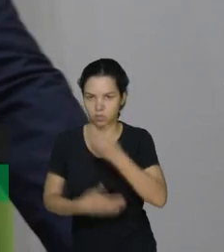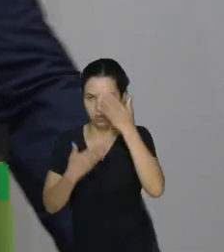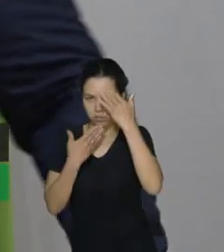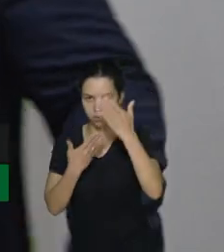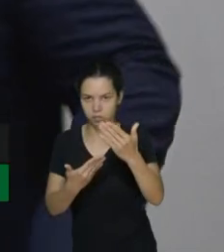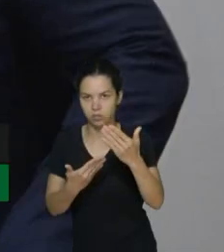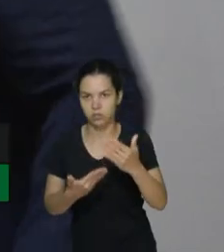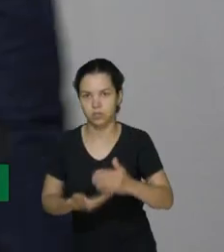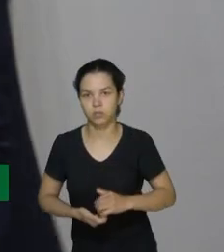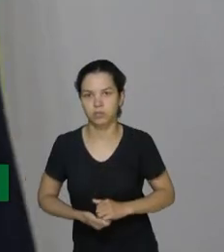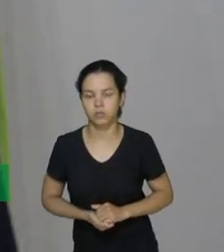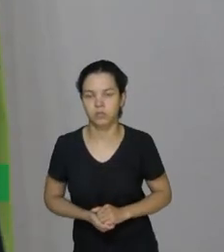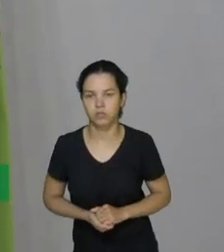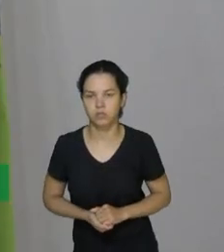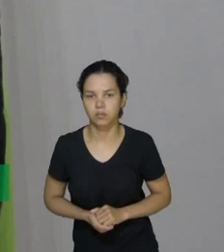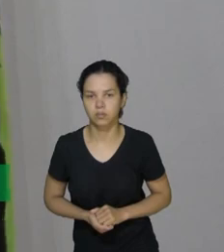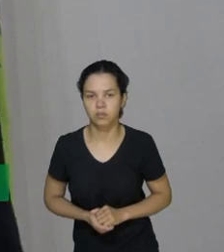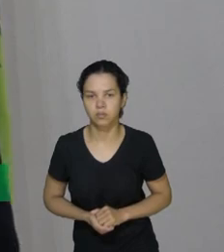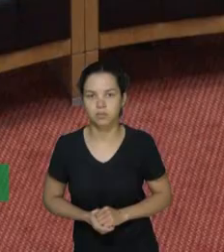presidente.